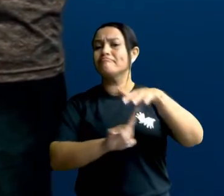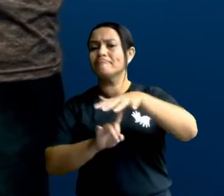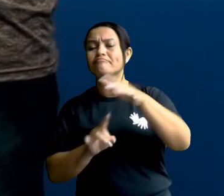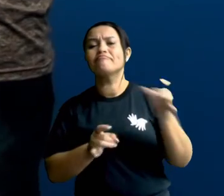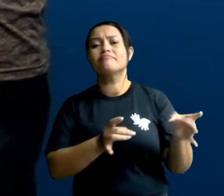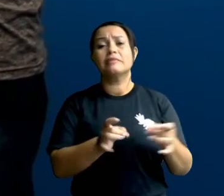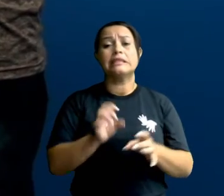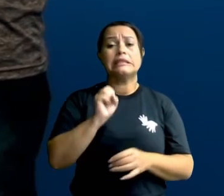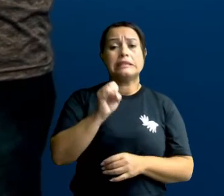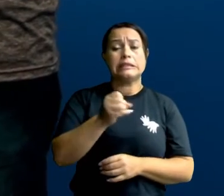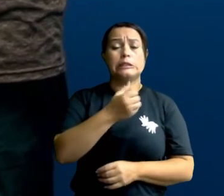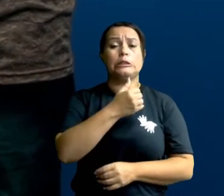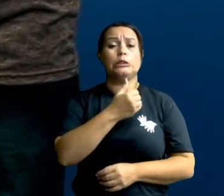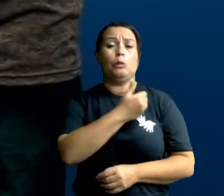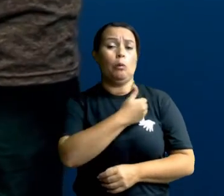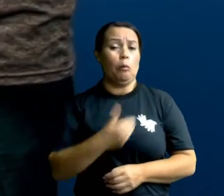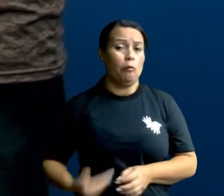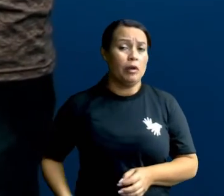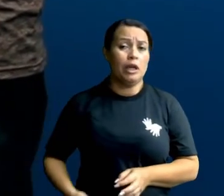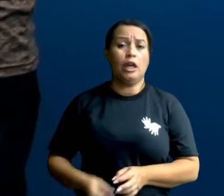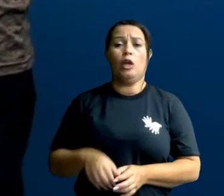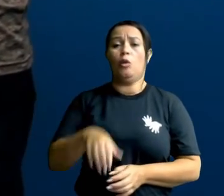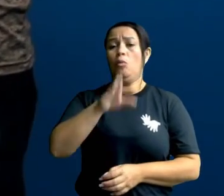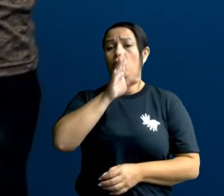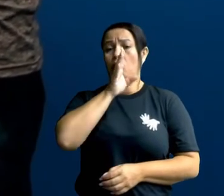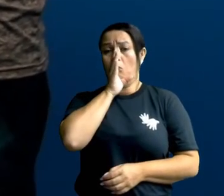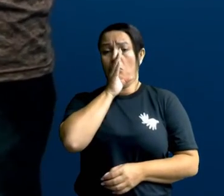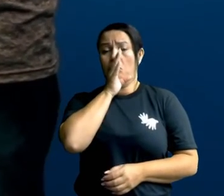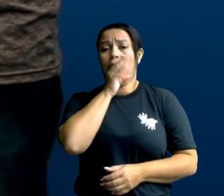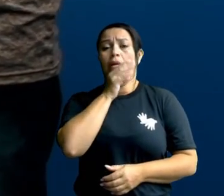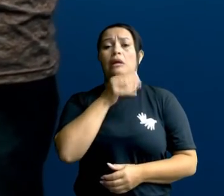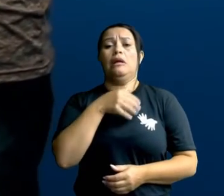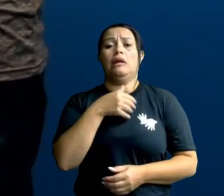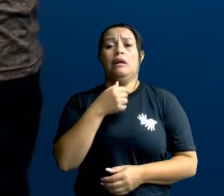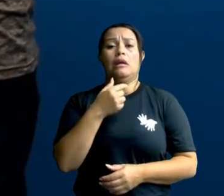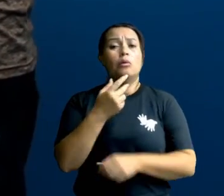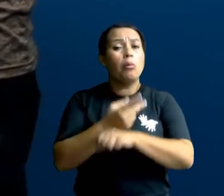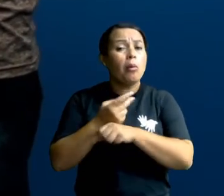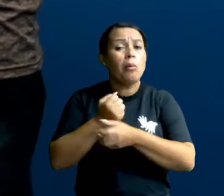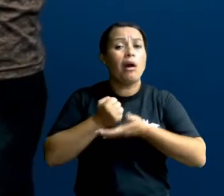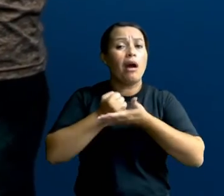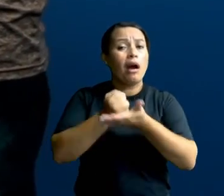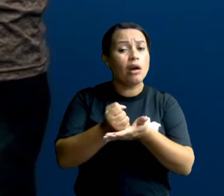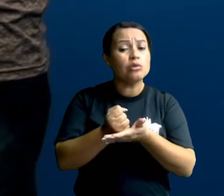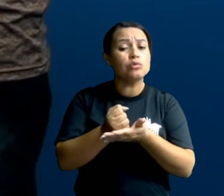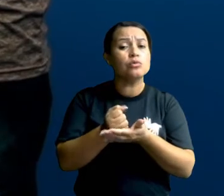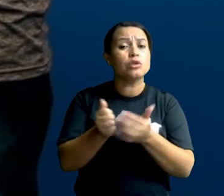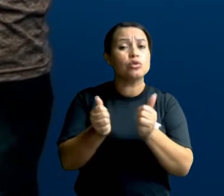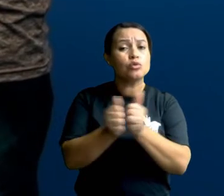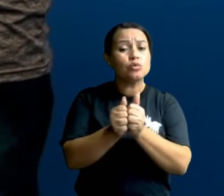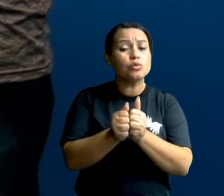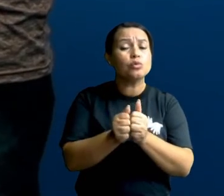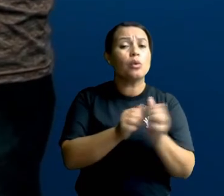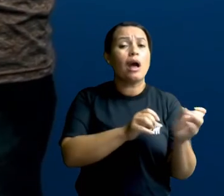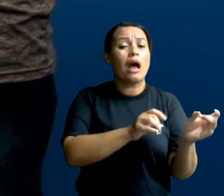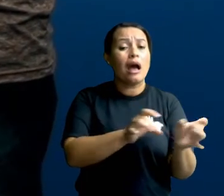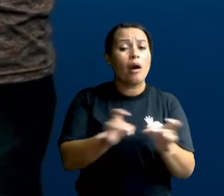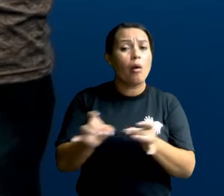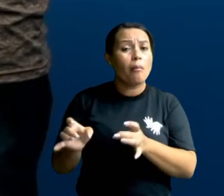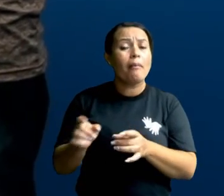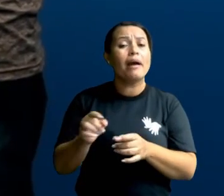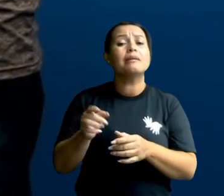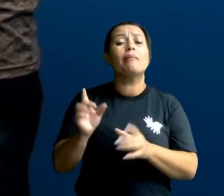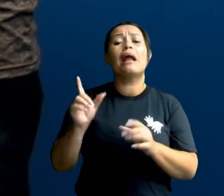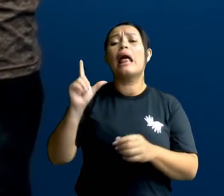governo não age, não cria nenhum subsídio junto a esse comércio